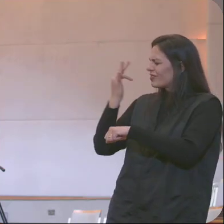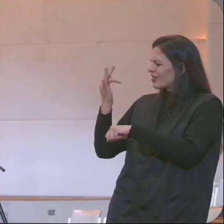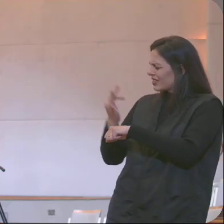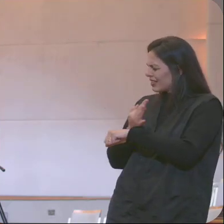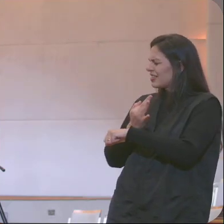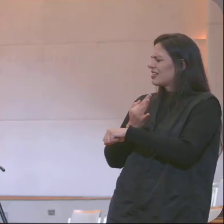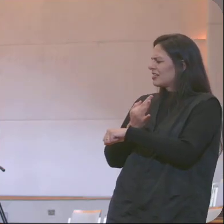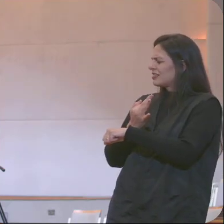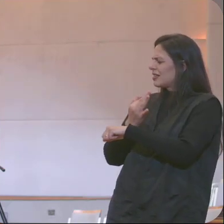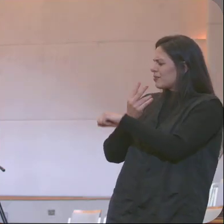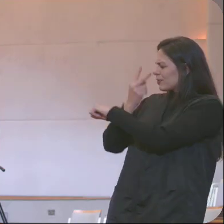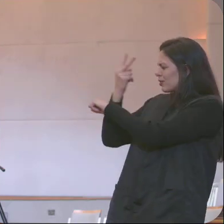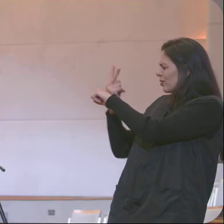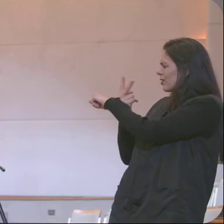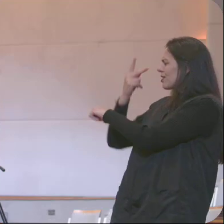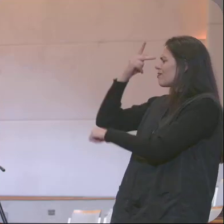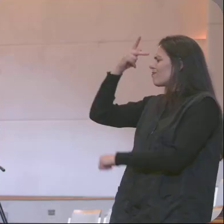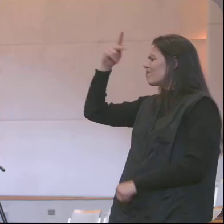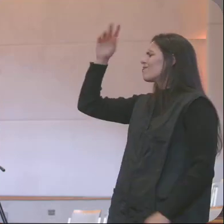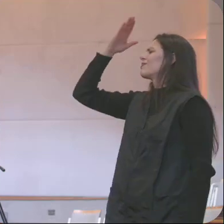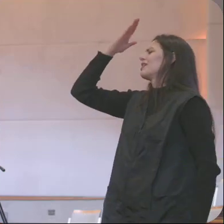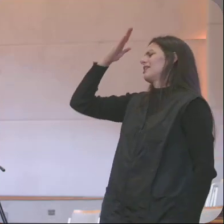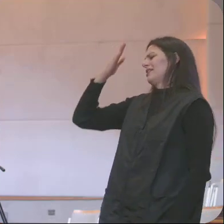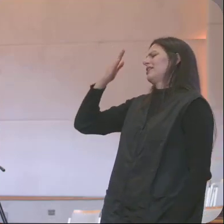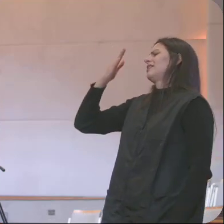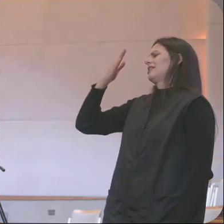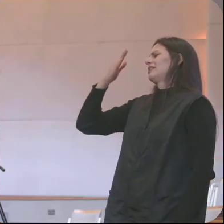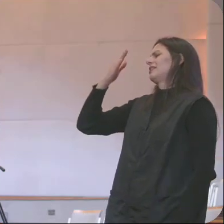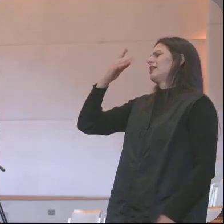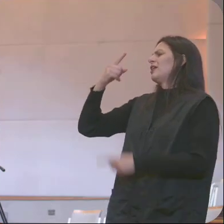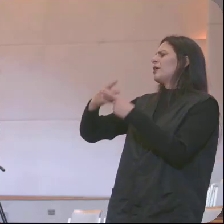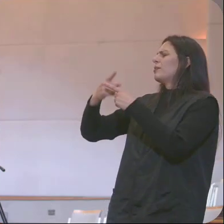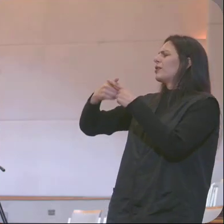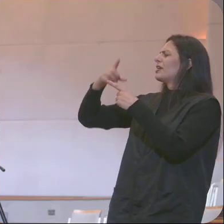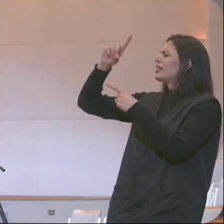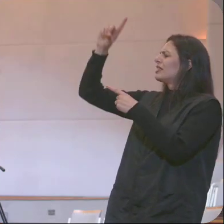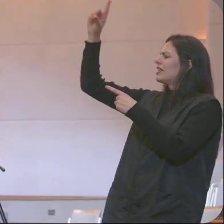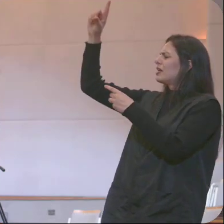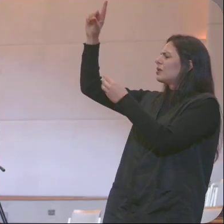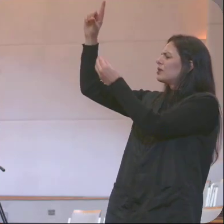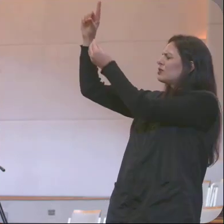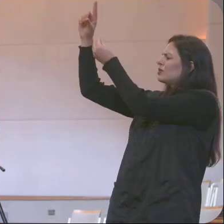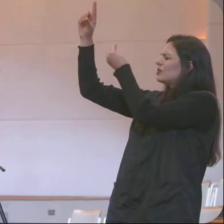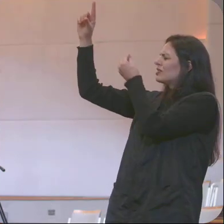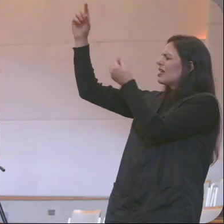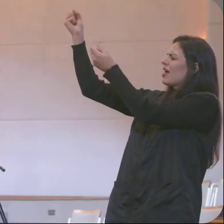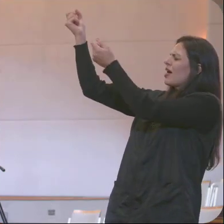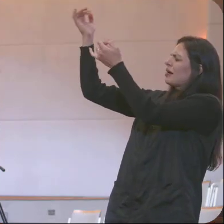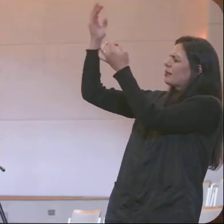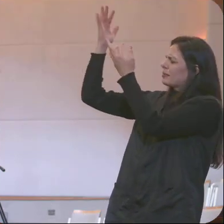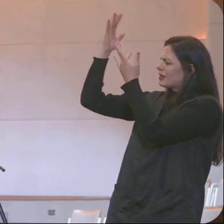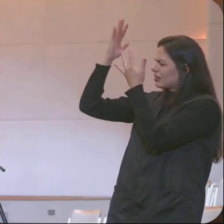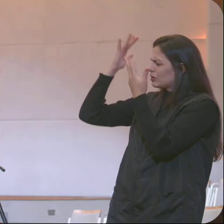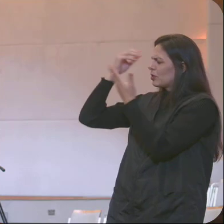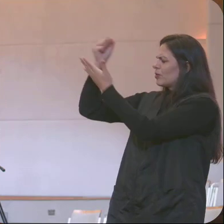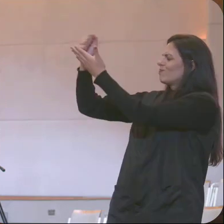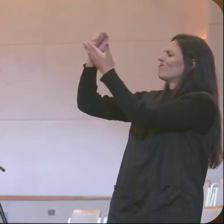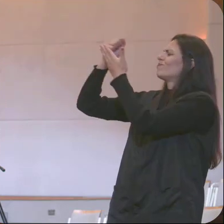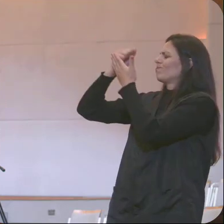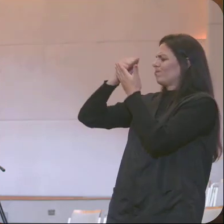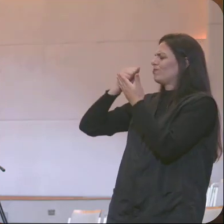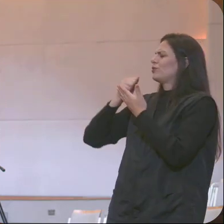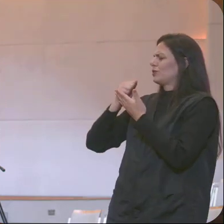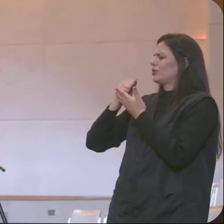presença, Senhor. Porque tu és um Deus galardoador que abençoa aqueles que o buscam. Porque o